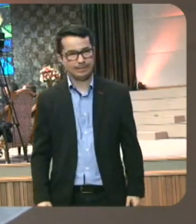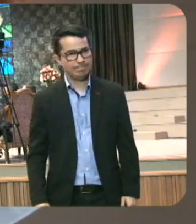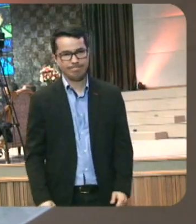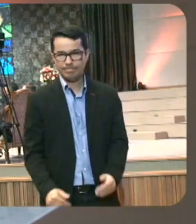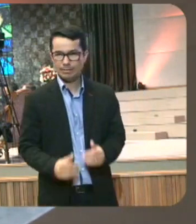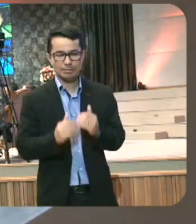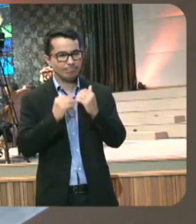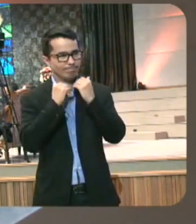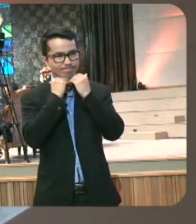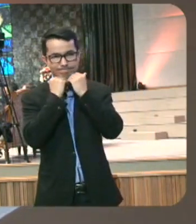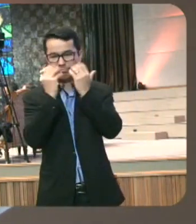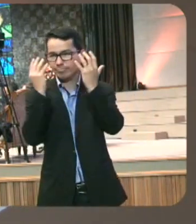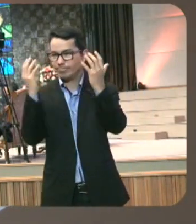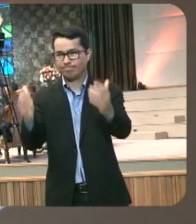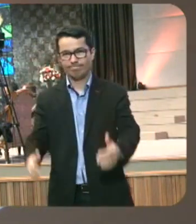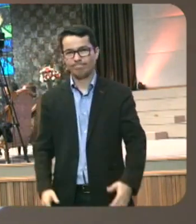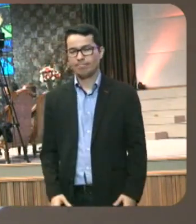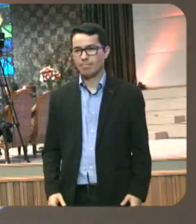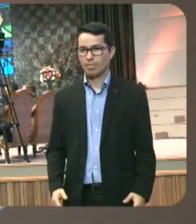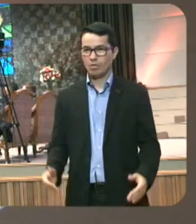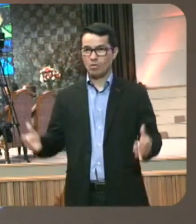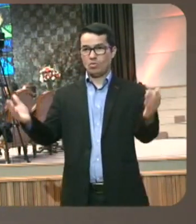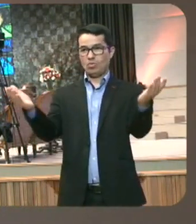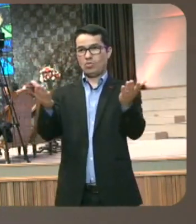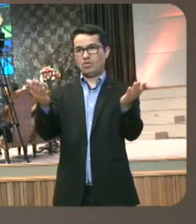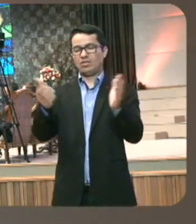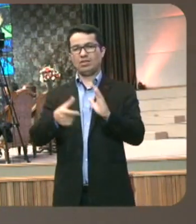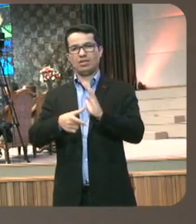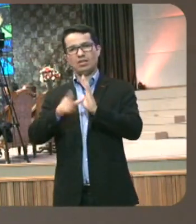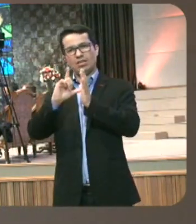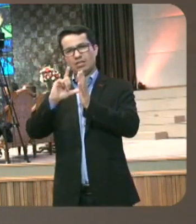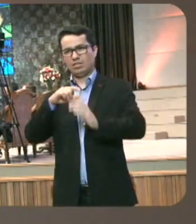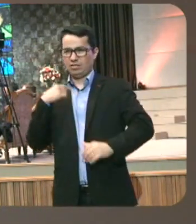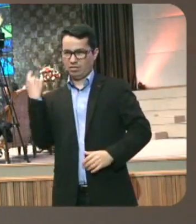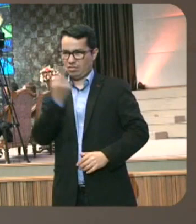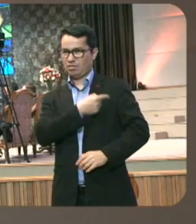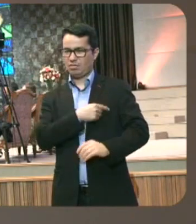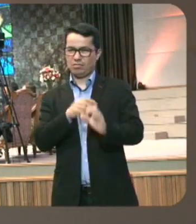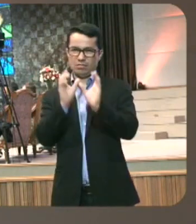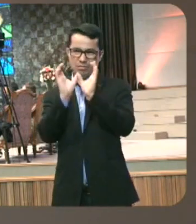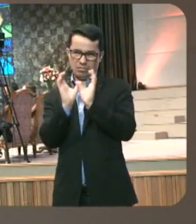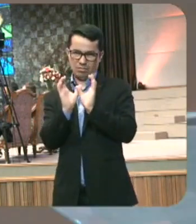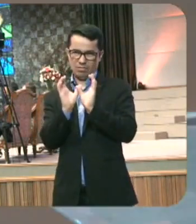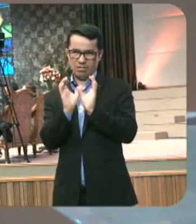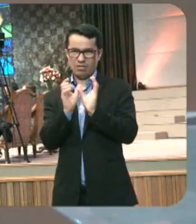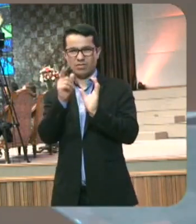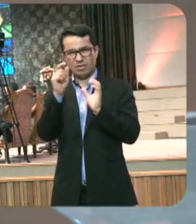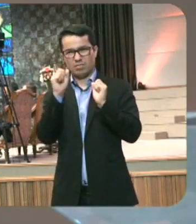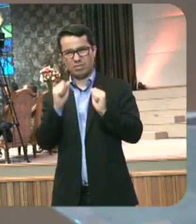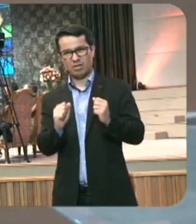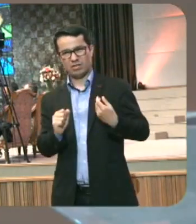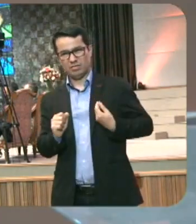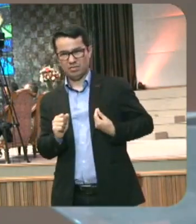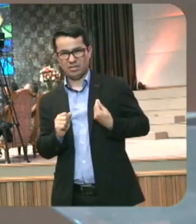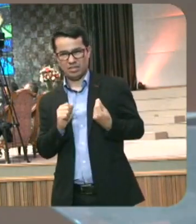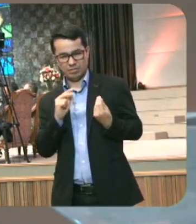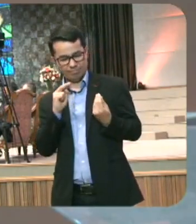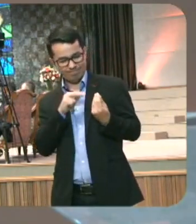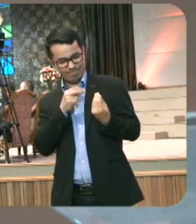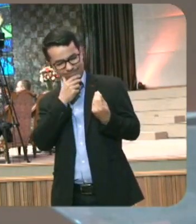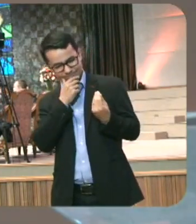Então hoje, antes da gente partilhar do pão e do vinho, a Bíblia diz: examine-se, pois, o homem a si